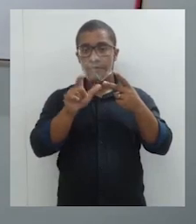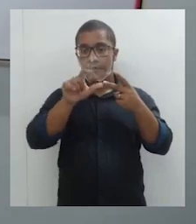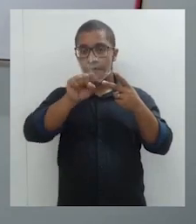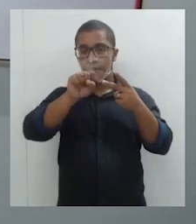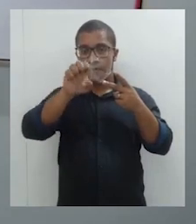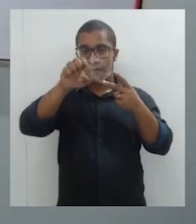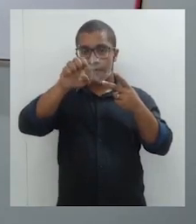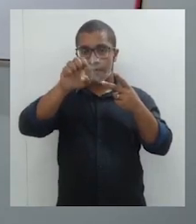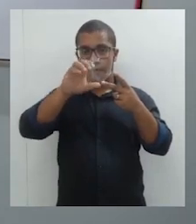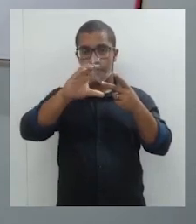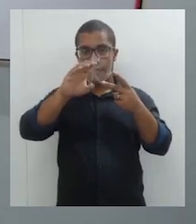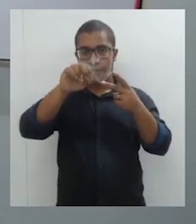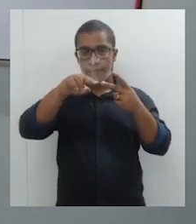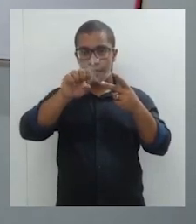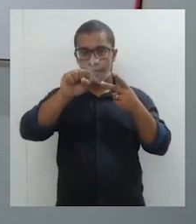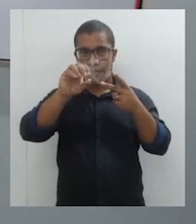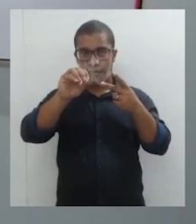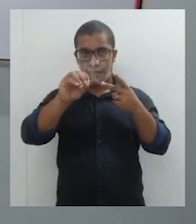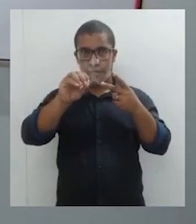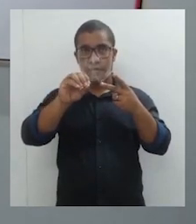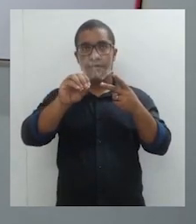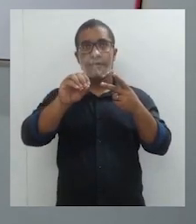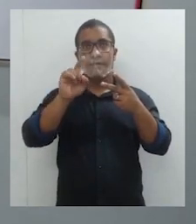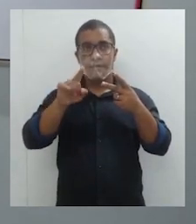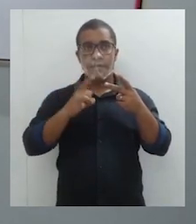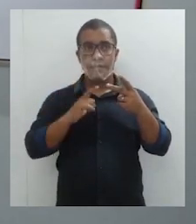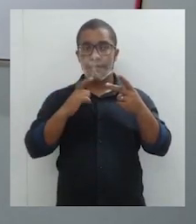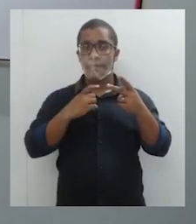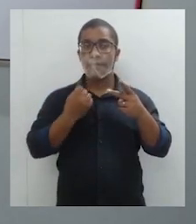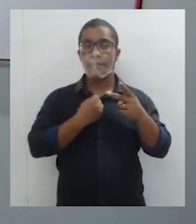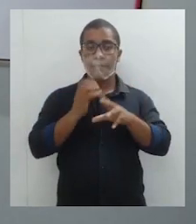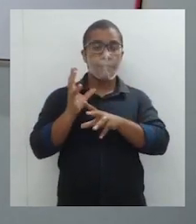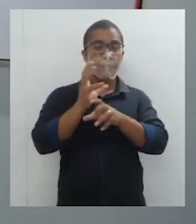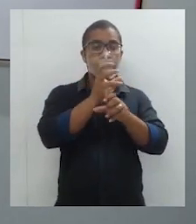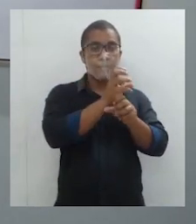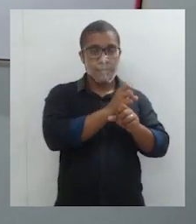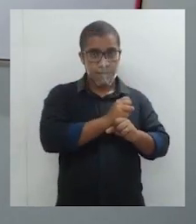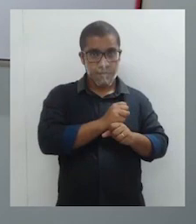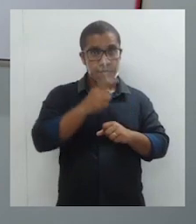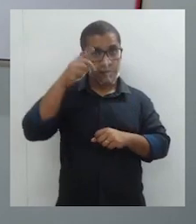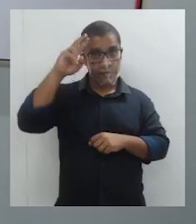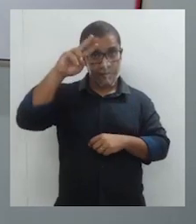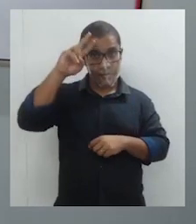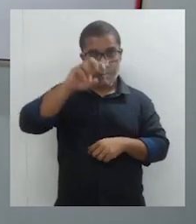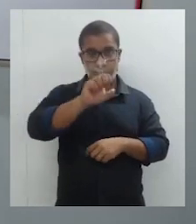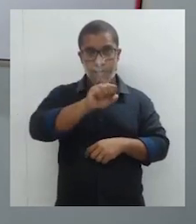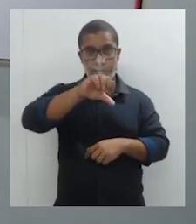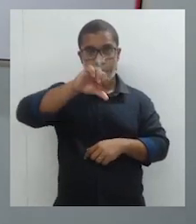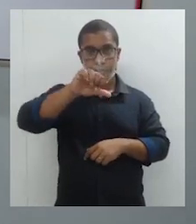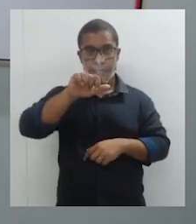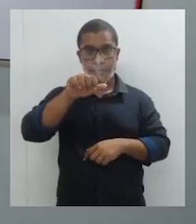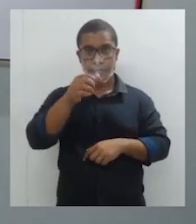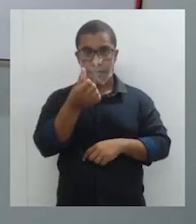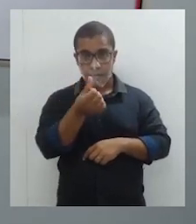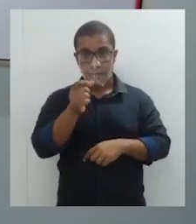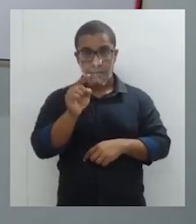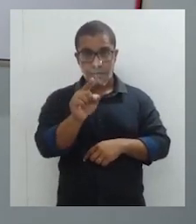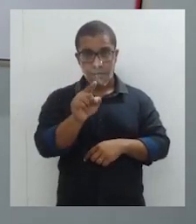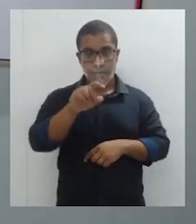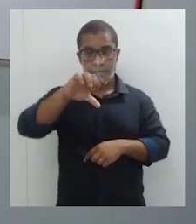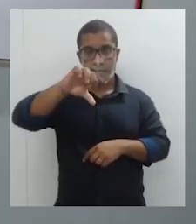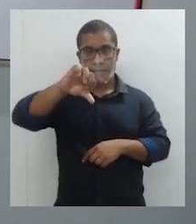Censo ser que traz esta cifra lembrar de que 896